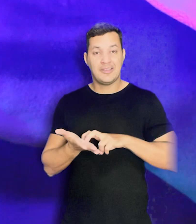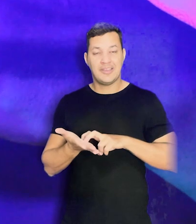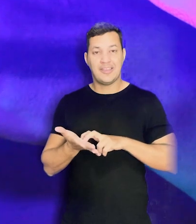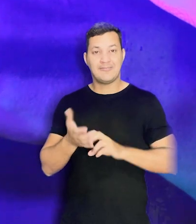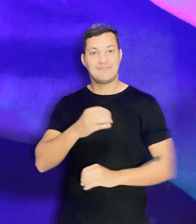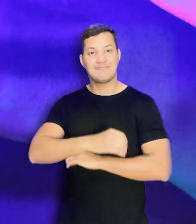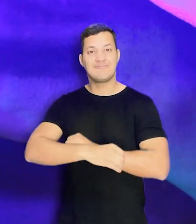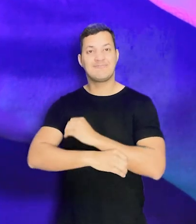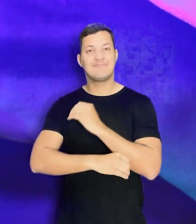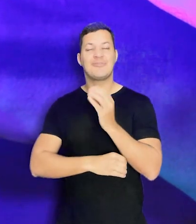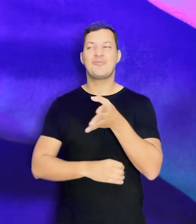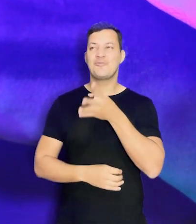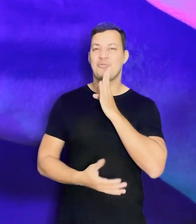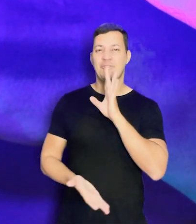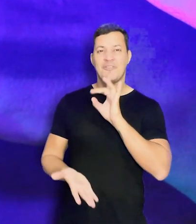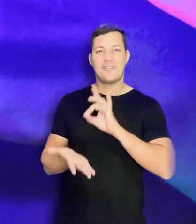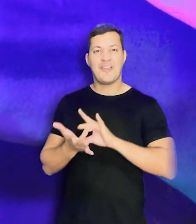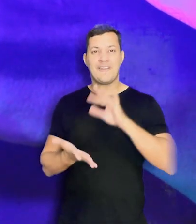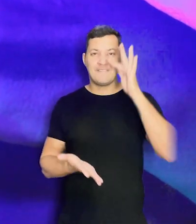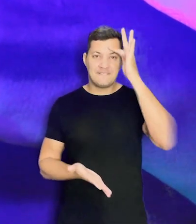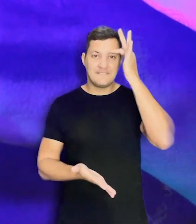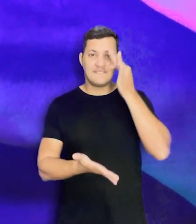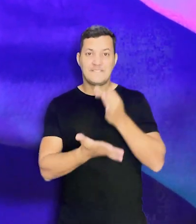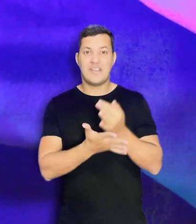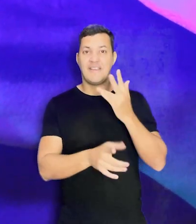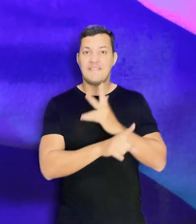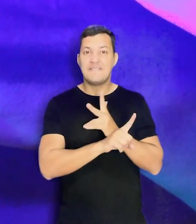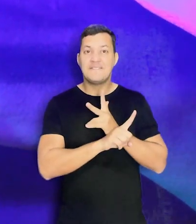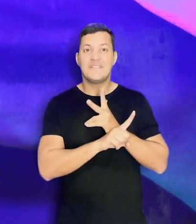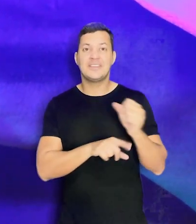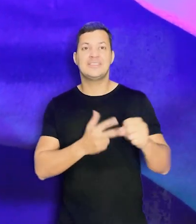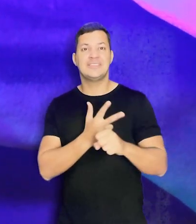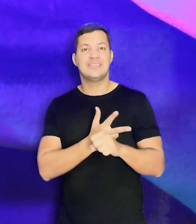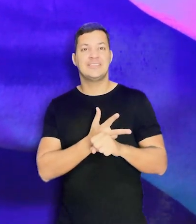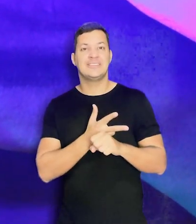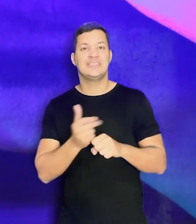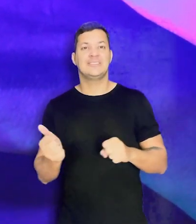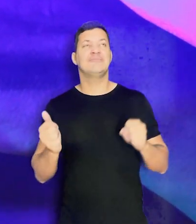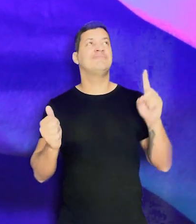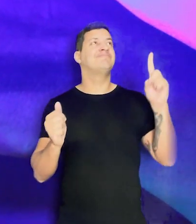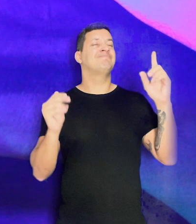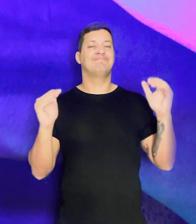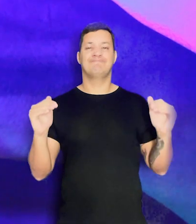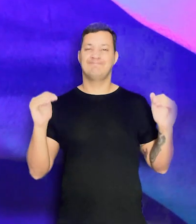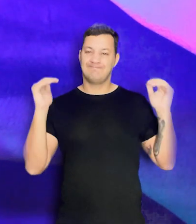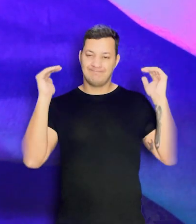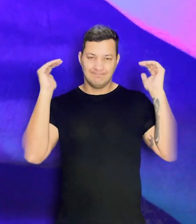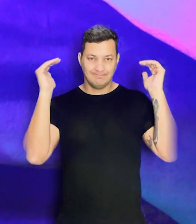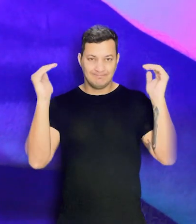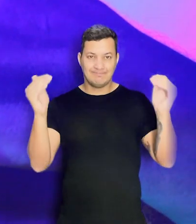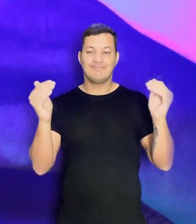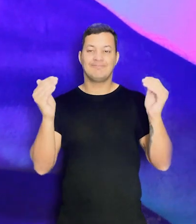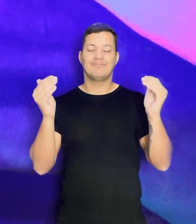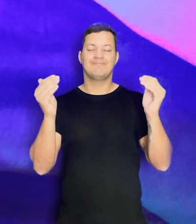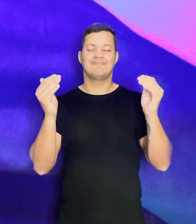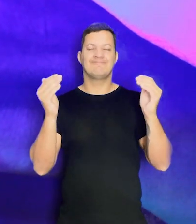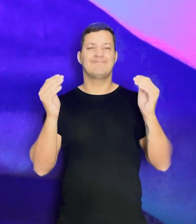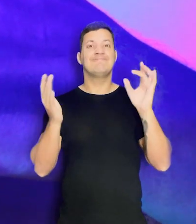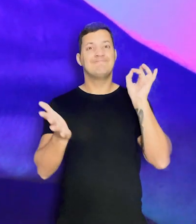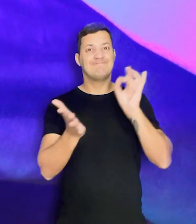Conheçam-te os feros, confessem vencidos que és grande e te